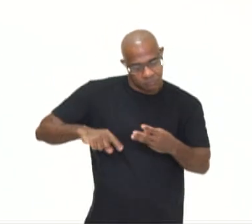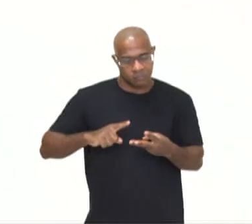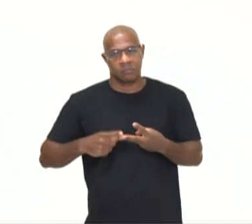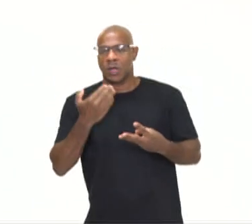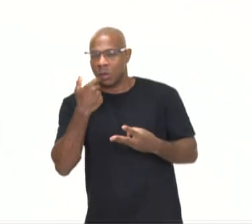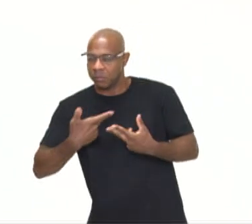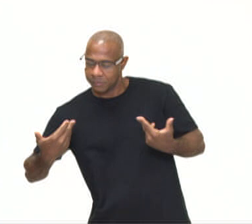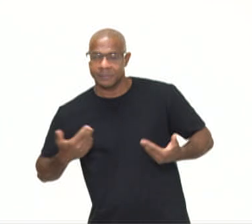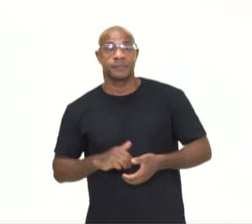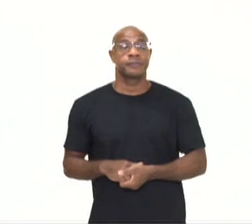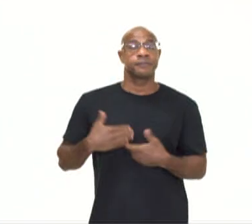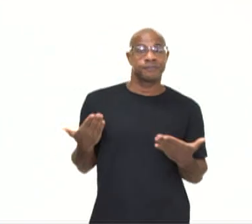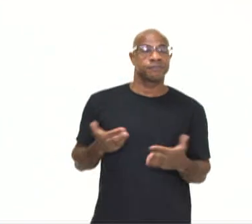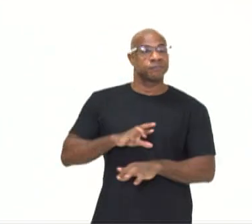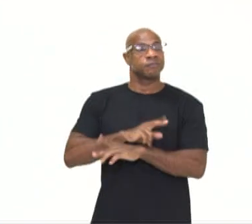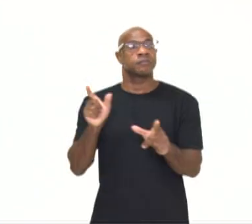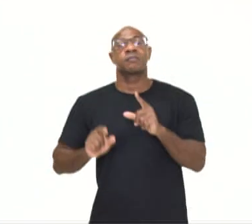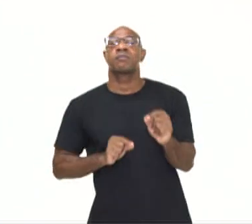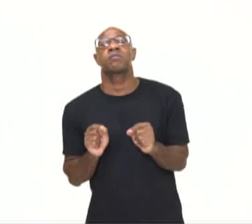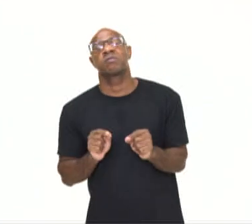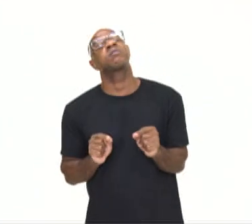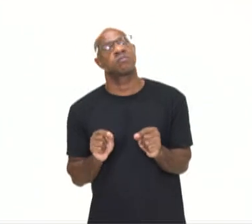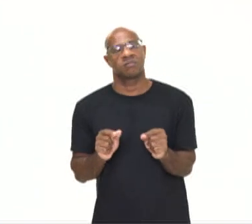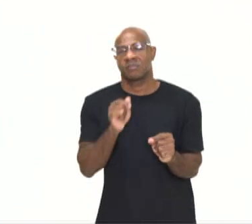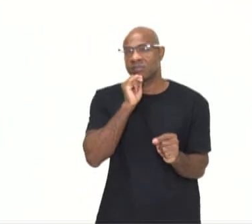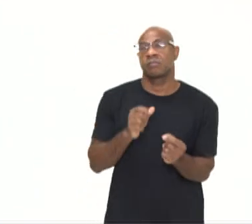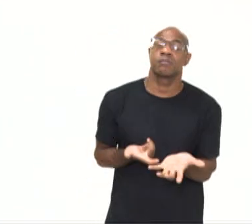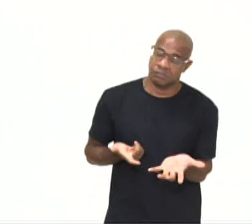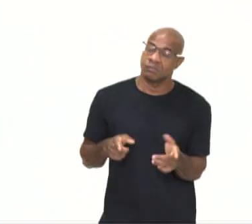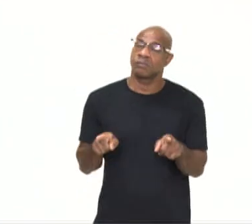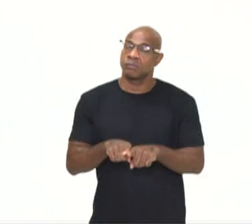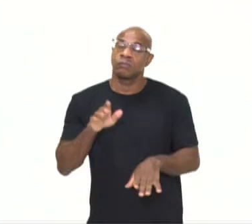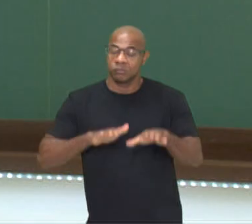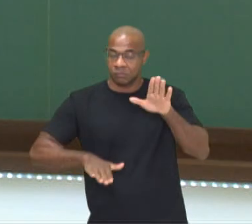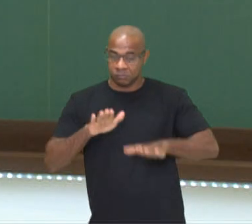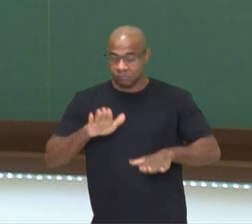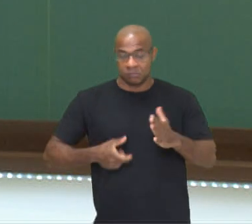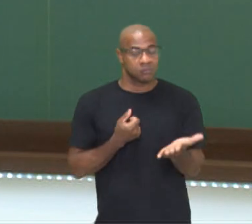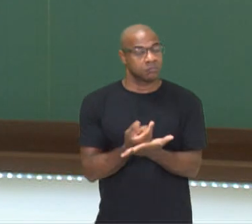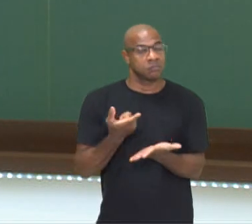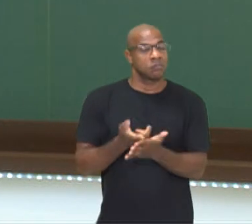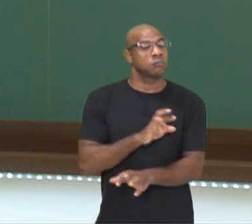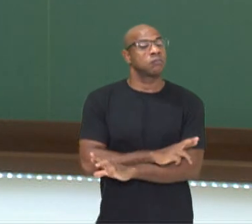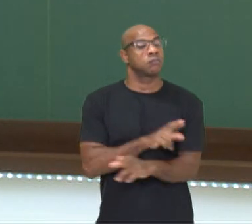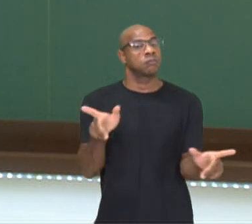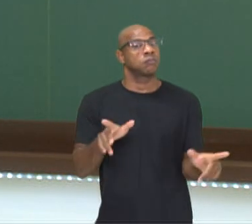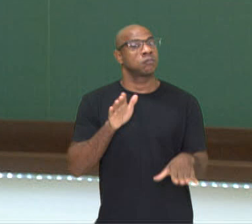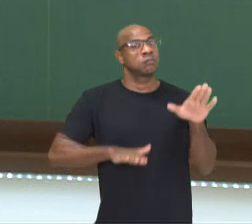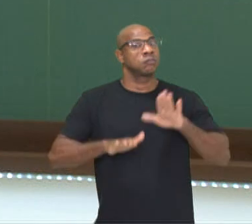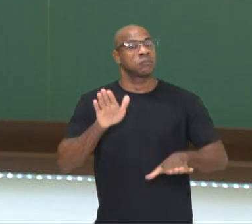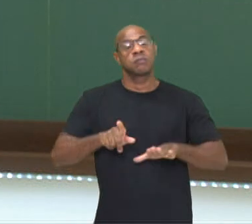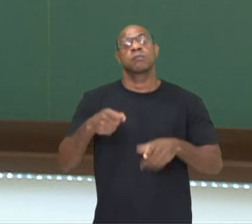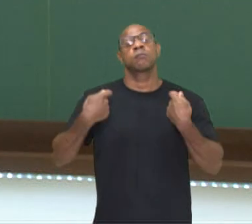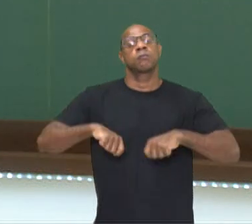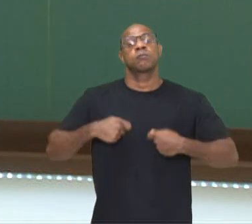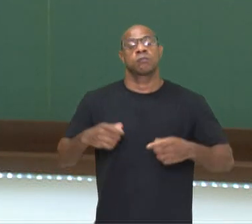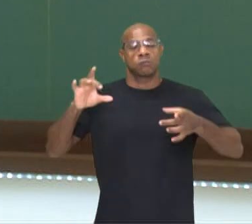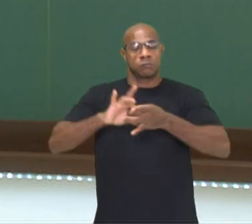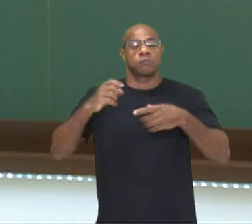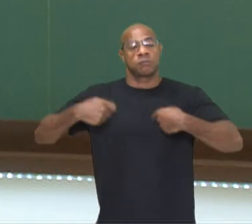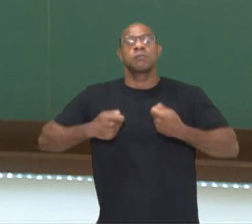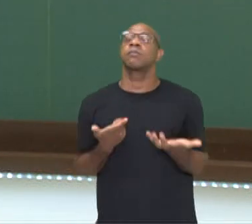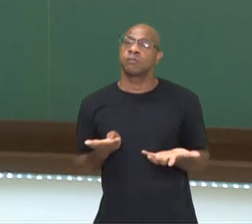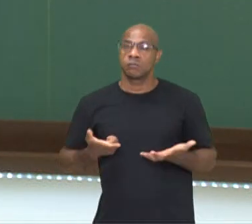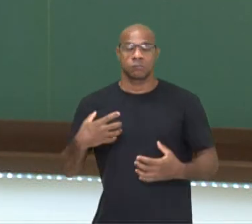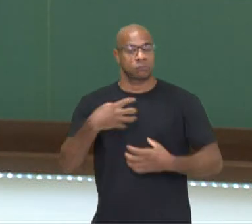necessidade. Diferentes tipos de necessidades geram diferentes formas de consumo. Então dependendo da sua necessidade é a forma como